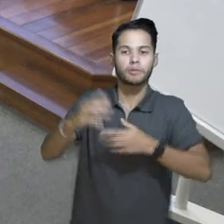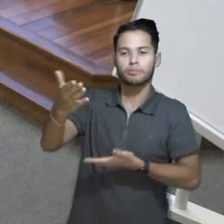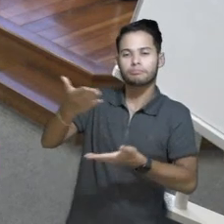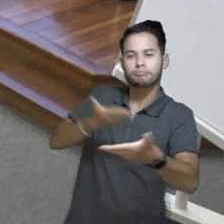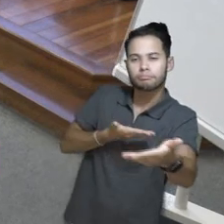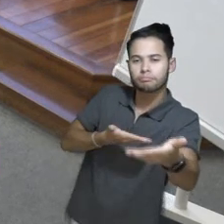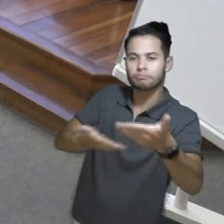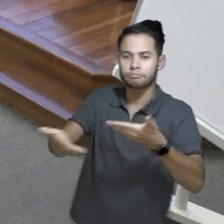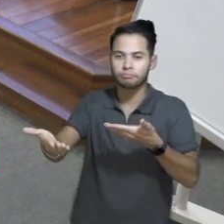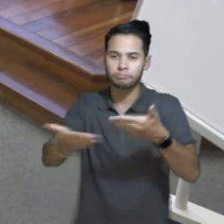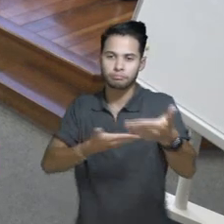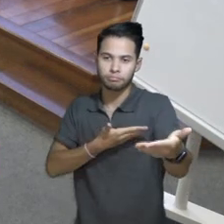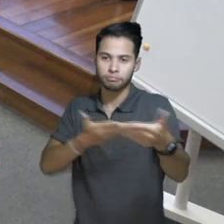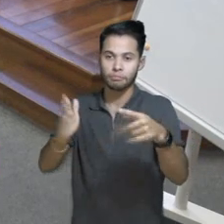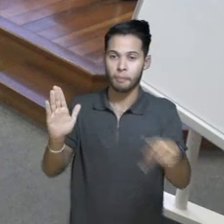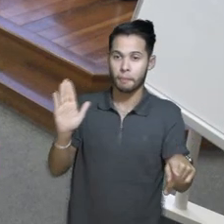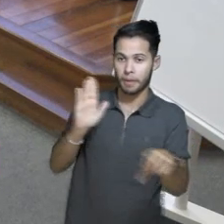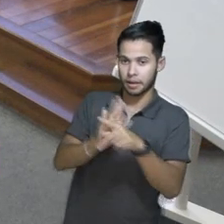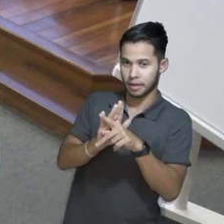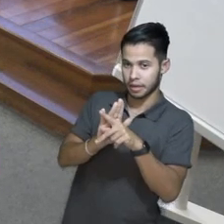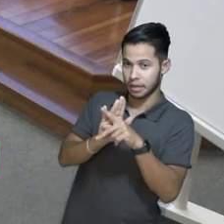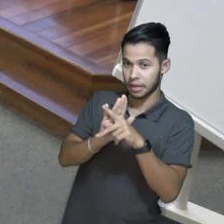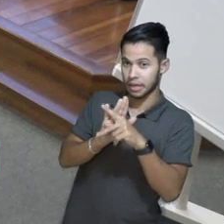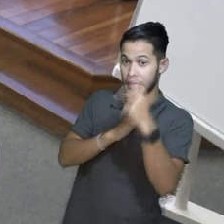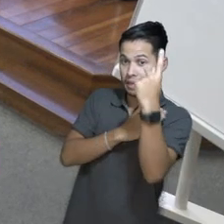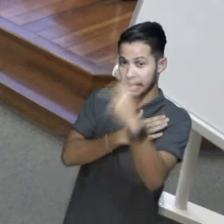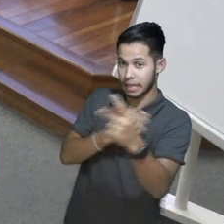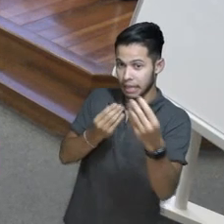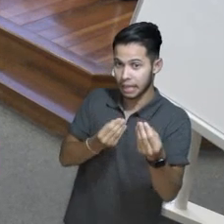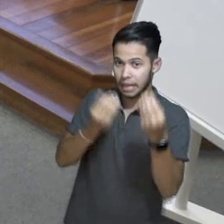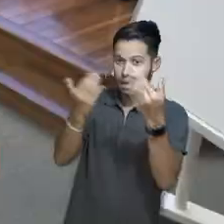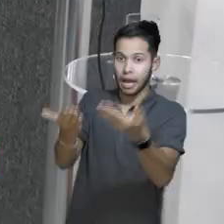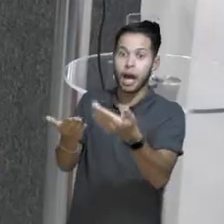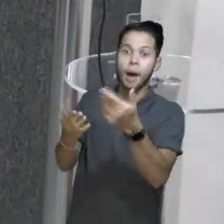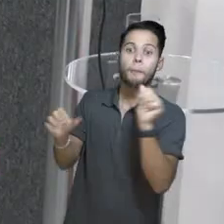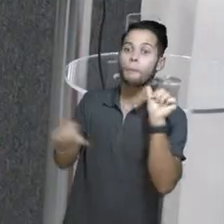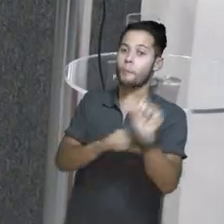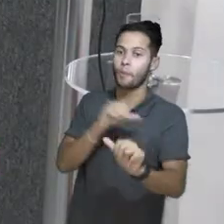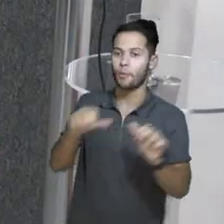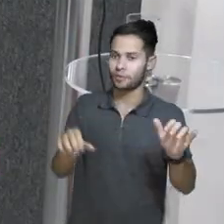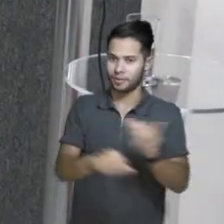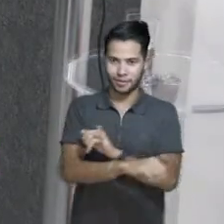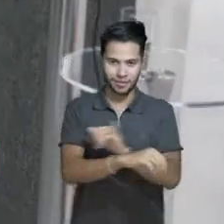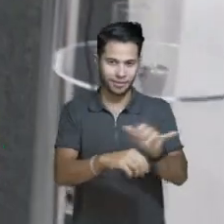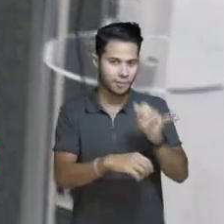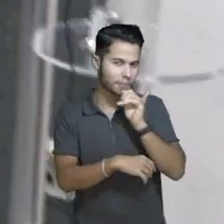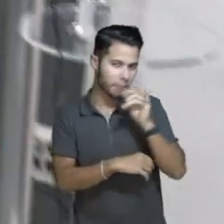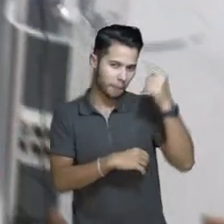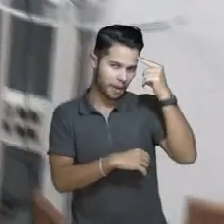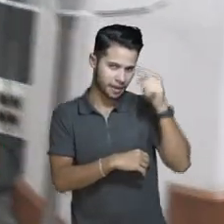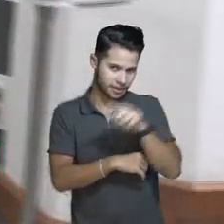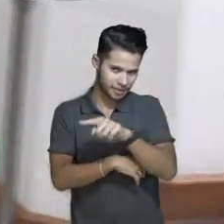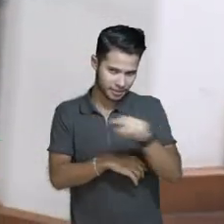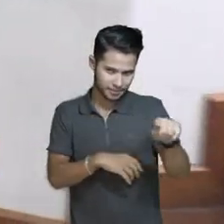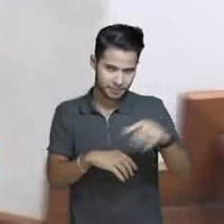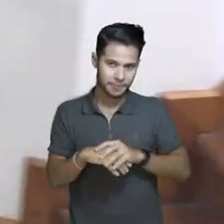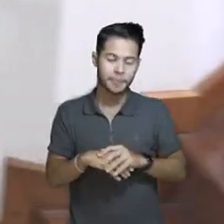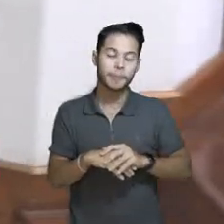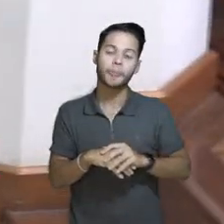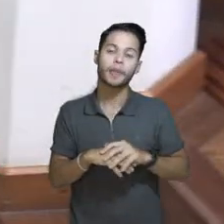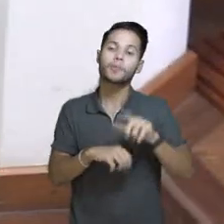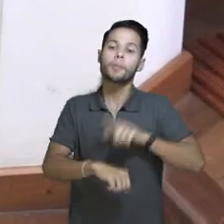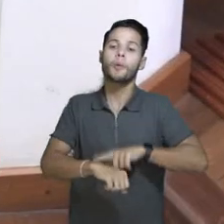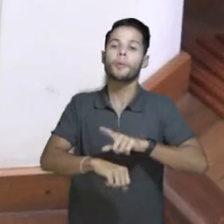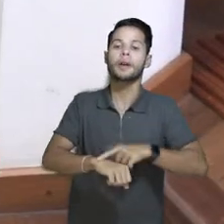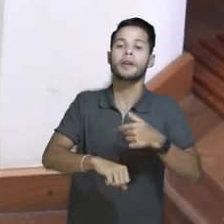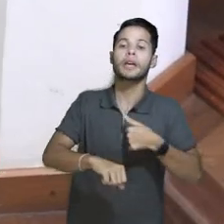parte é uma outra dinâmica Vamos pensar um exemplo no momento que eu tomo parte